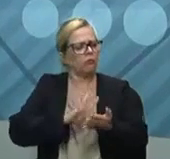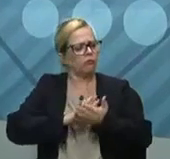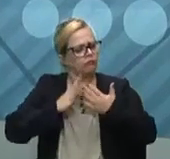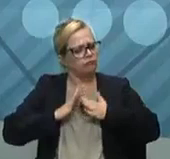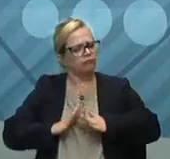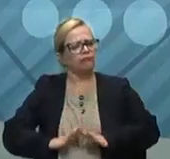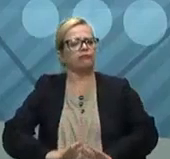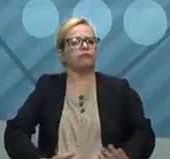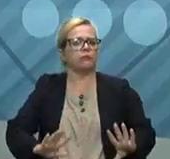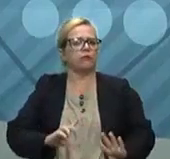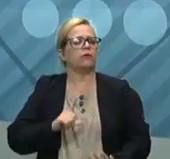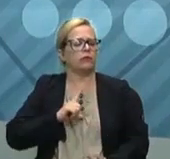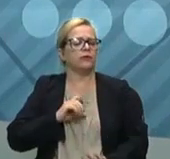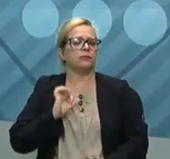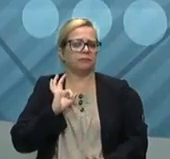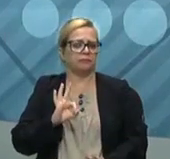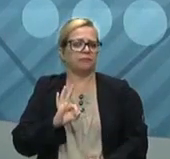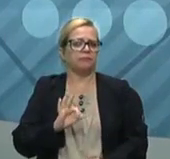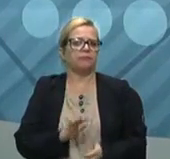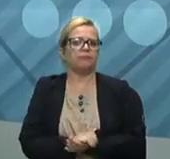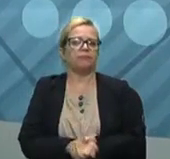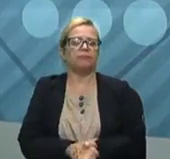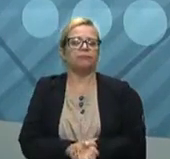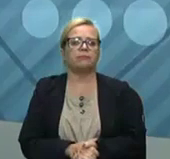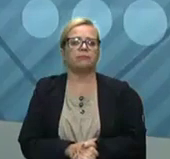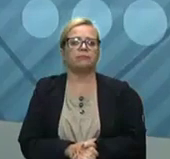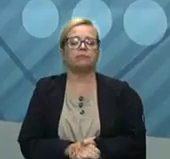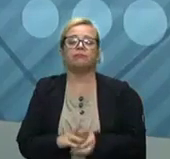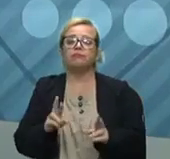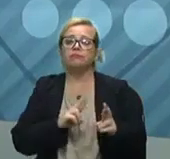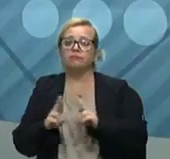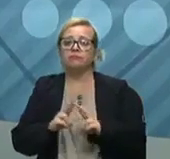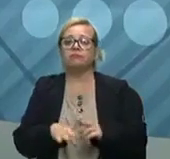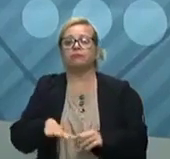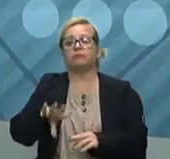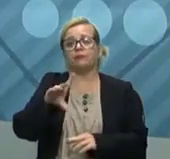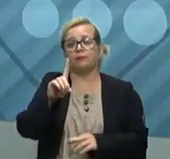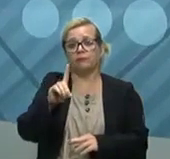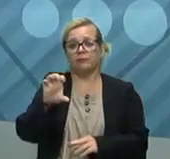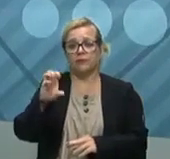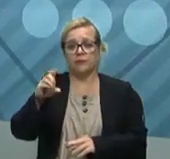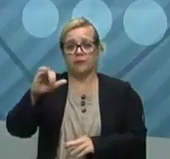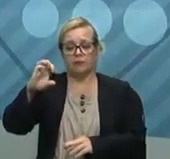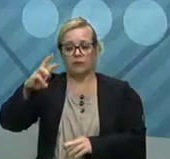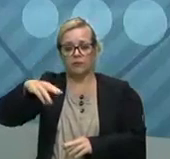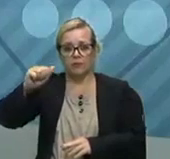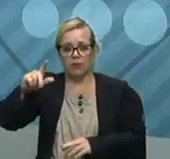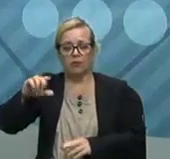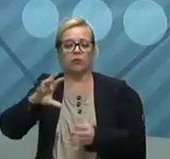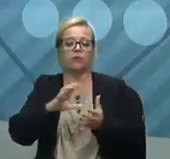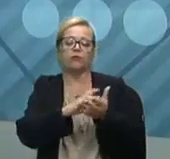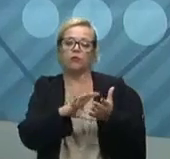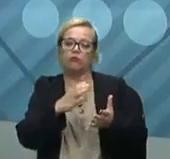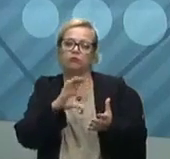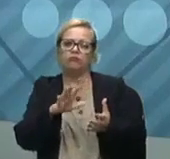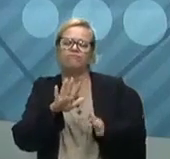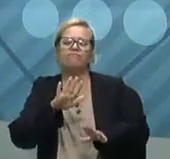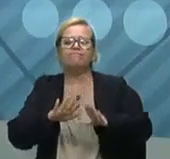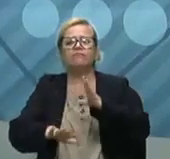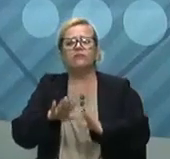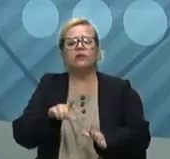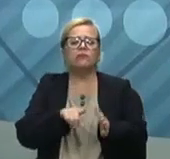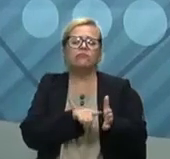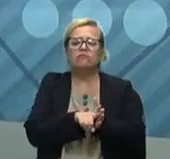informados no enunciado. Com relação às casas decimais utilizadas na calculadora científica, veja, isso depende muito